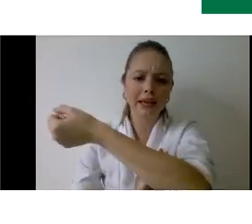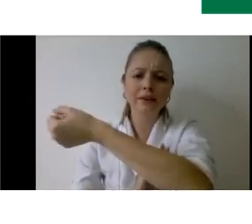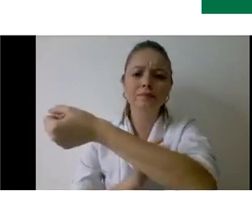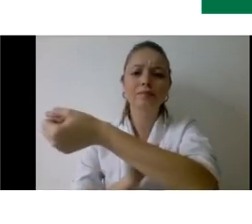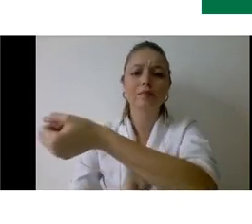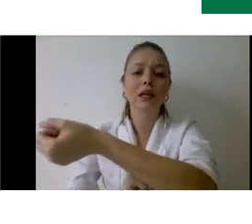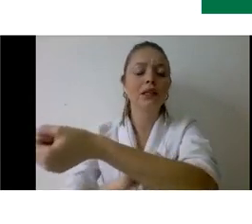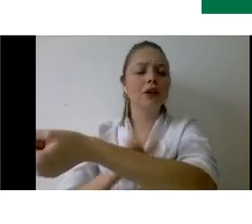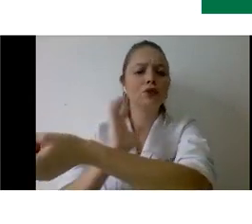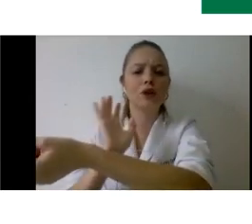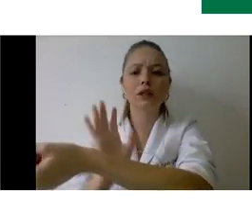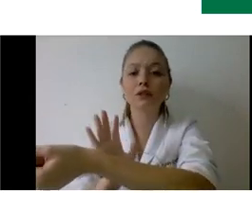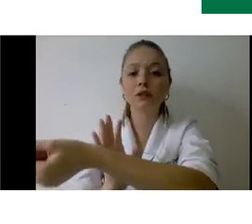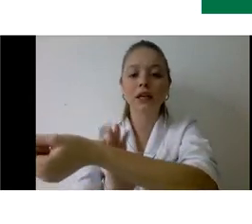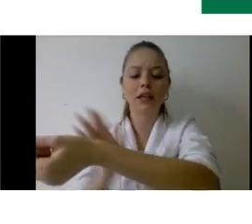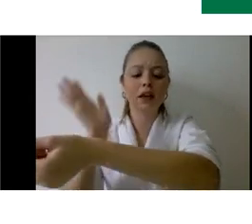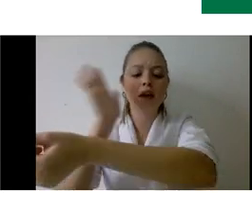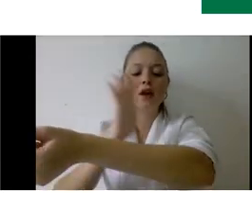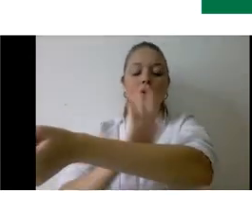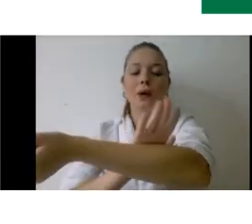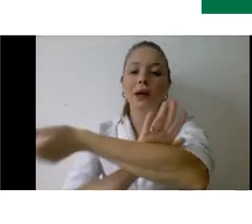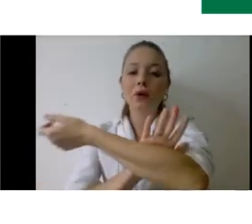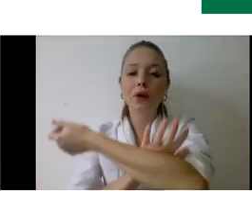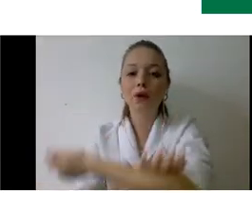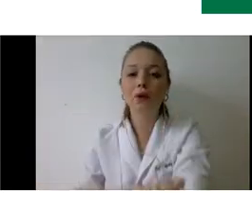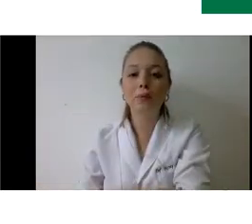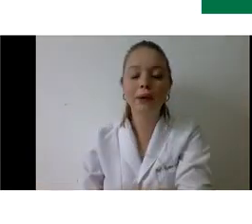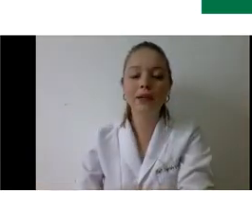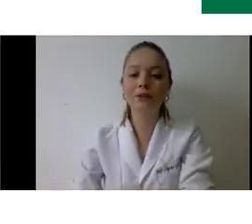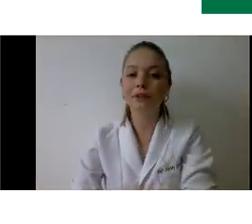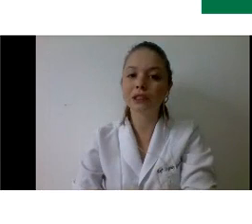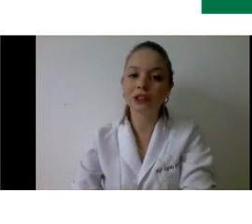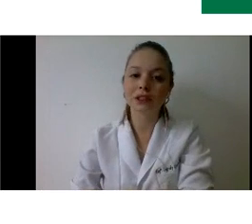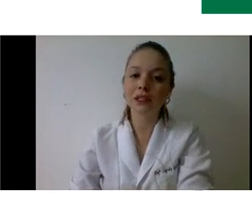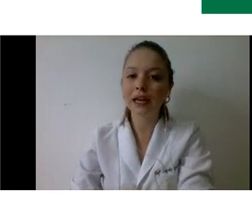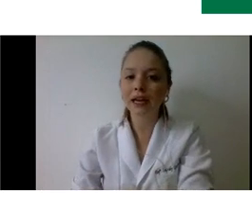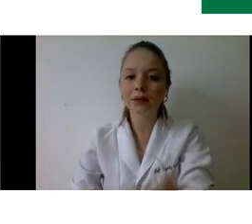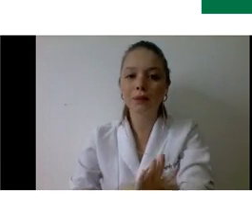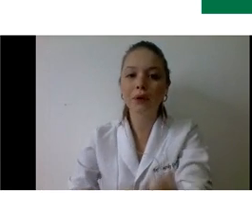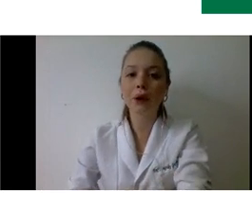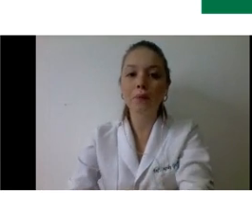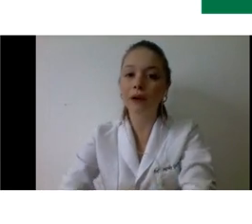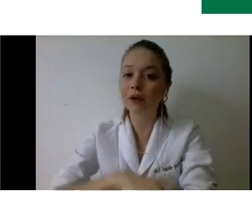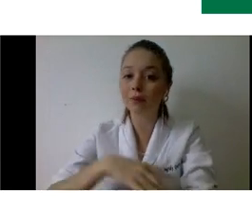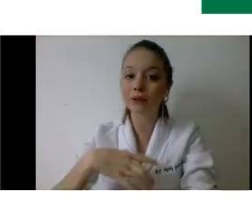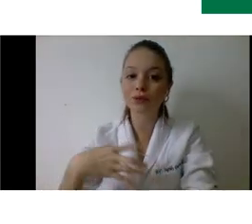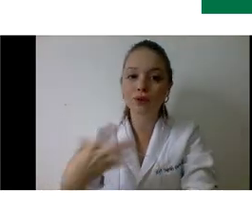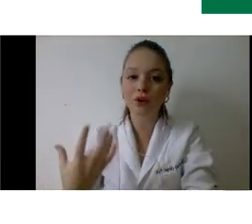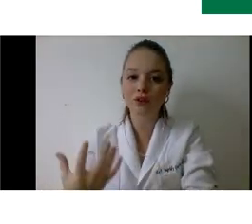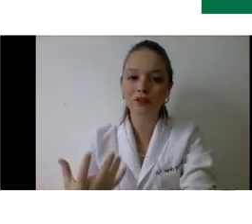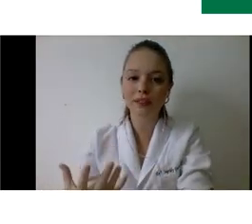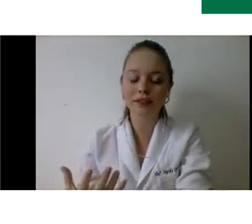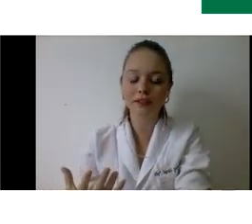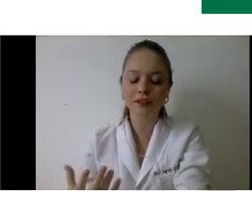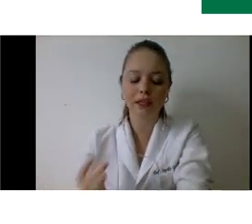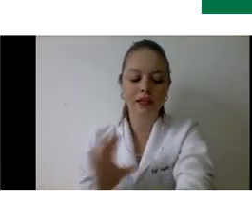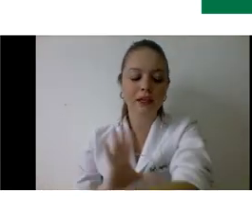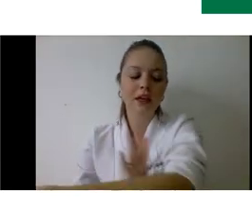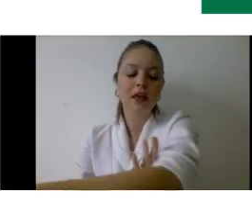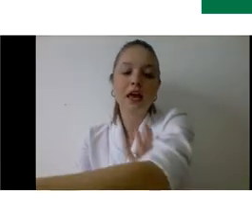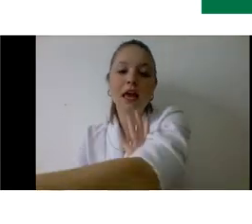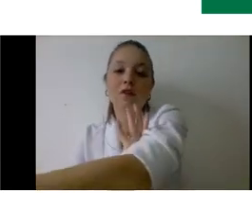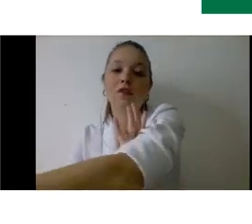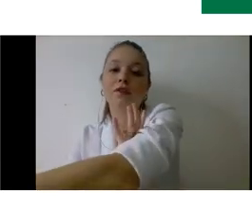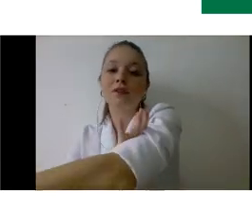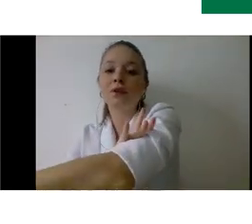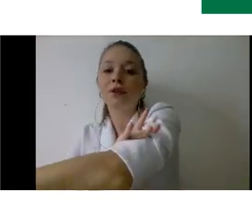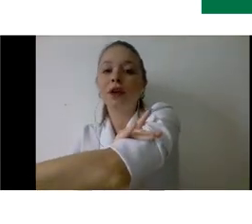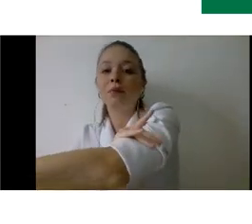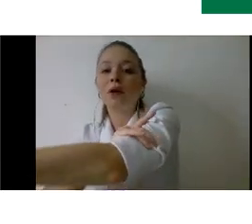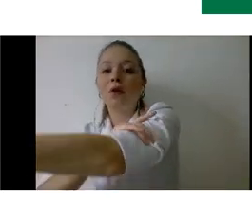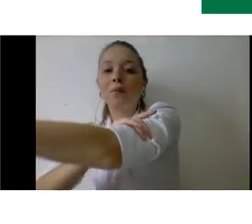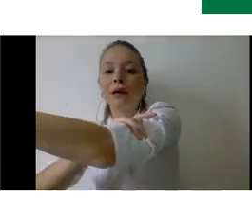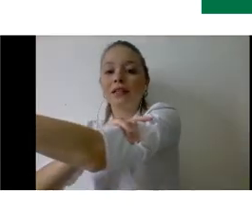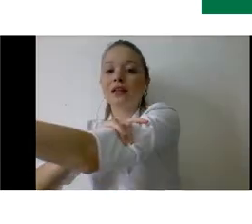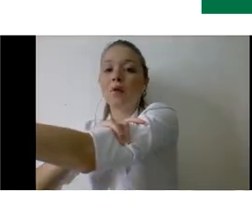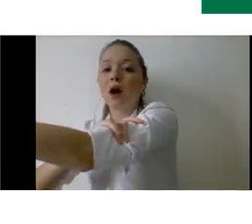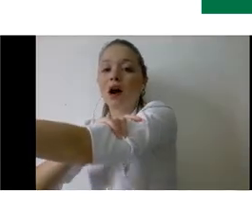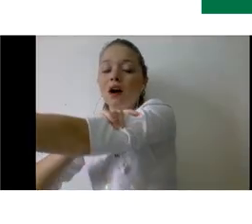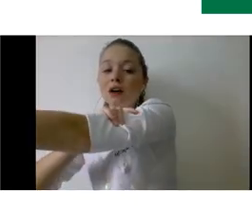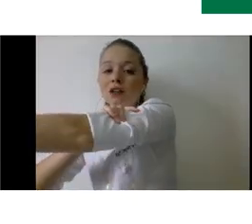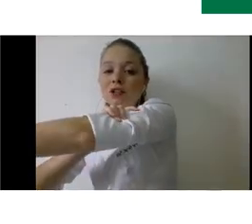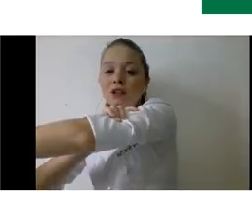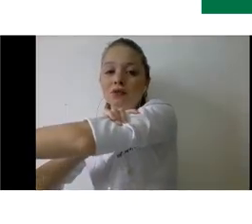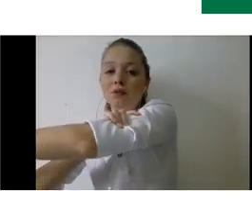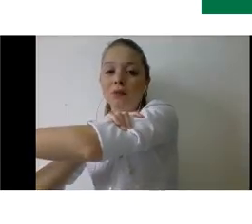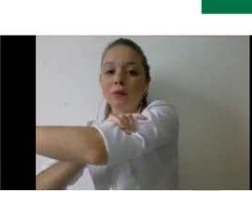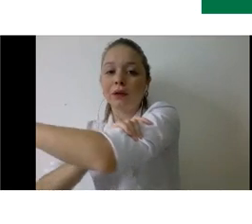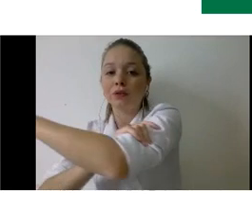uma artéria, está jorrando sangue. Quando eu coloco o pano, não adianta nada, porque o pano absorve esse sangue. Eu vou fazer o quê? Uma